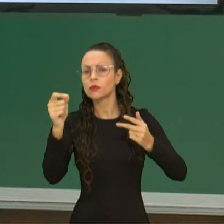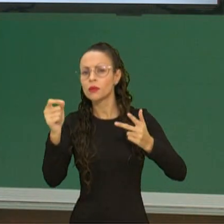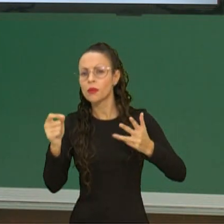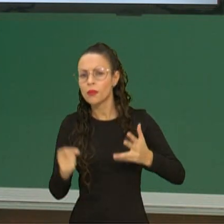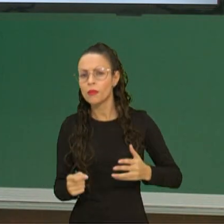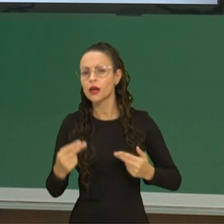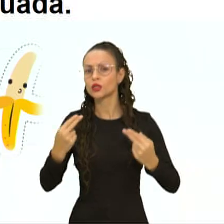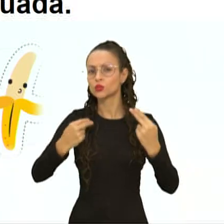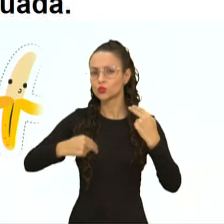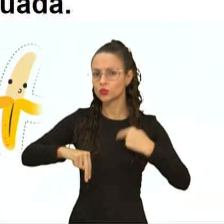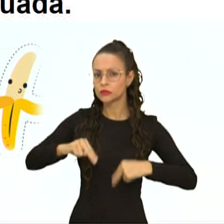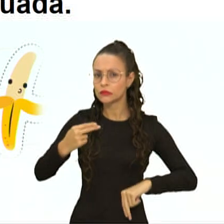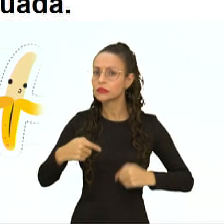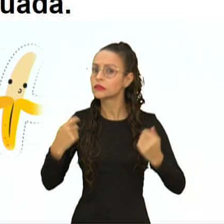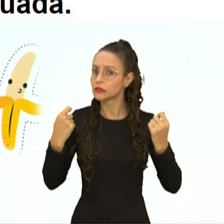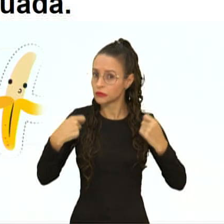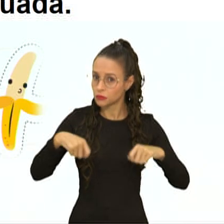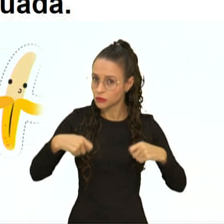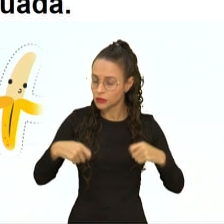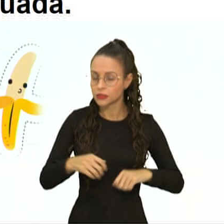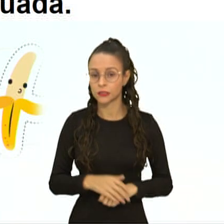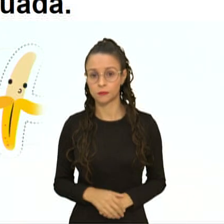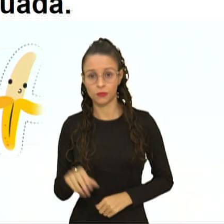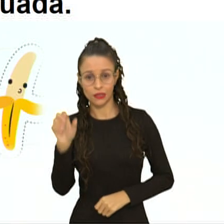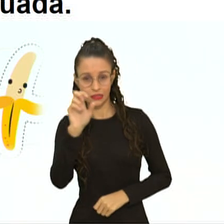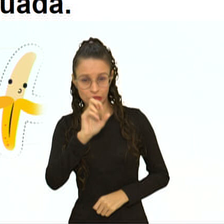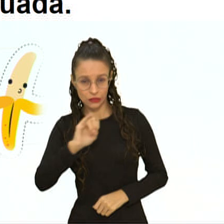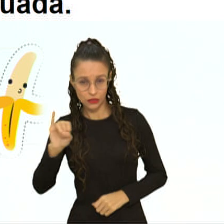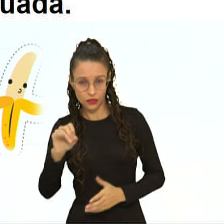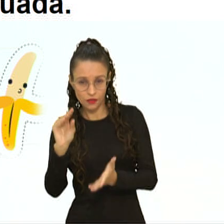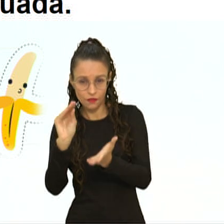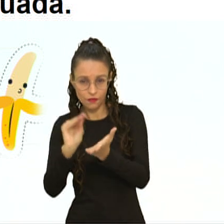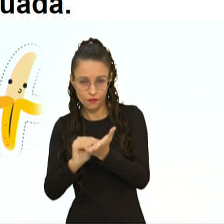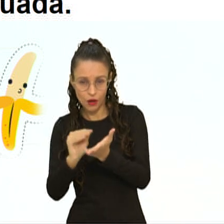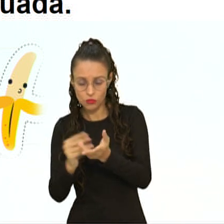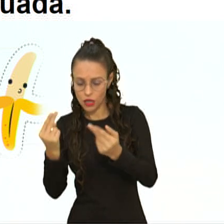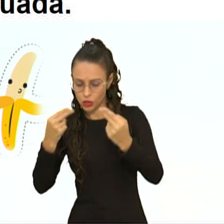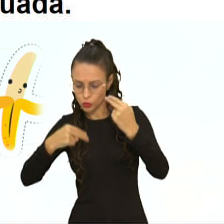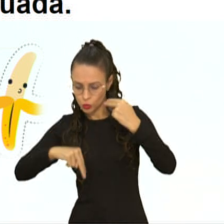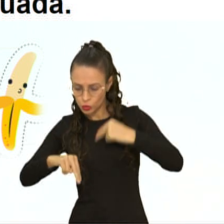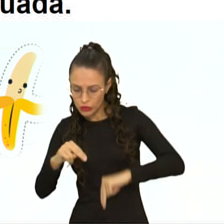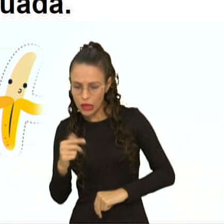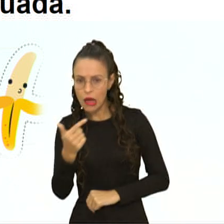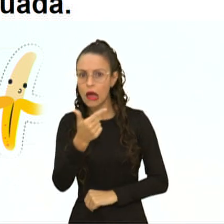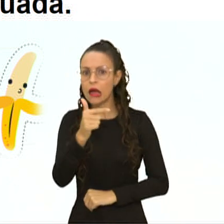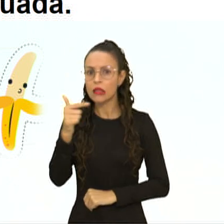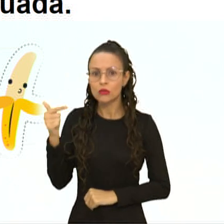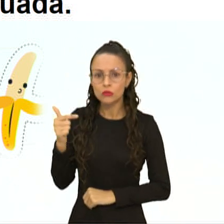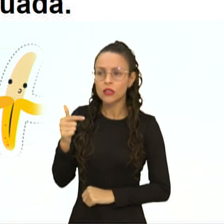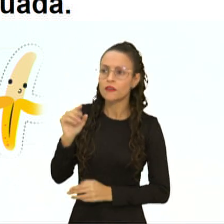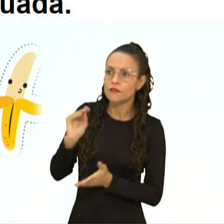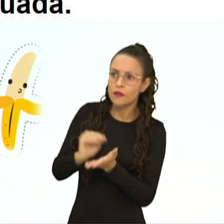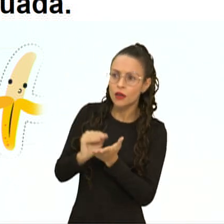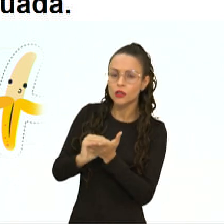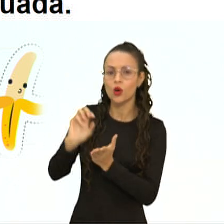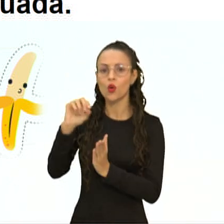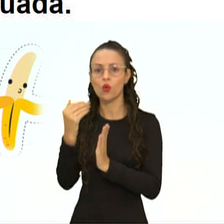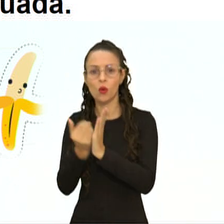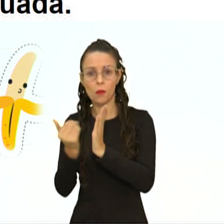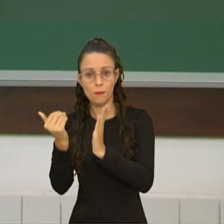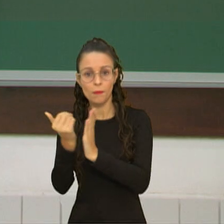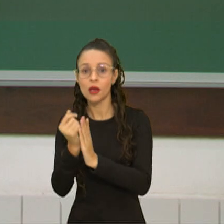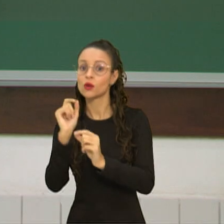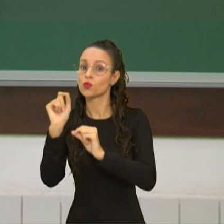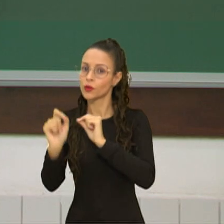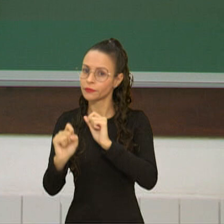os nutrientes necessários se faltar algum nutriente se a gente não ingeri-los na dose adequada a gente